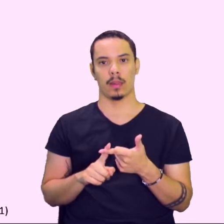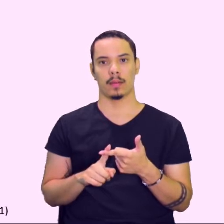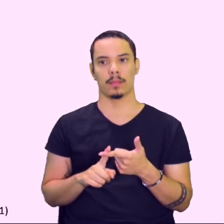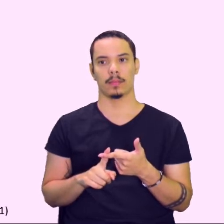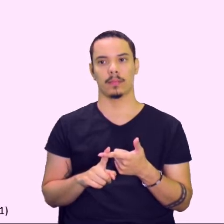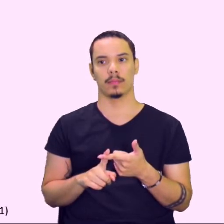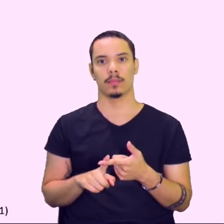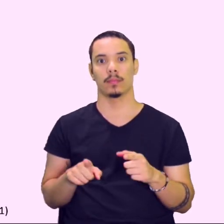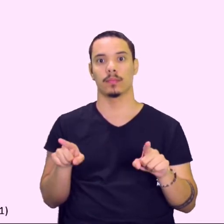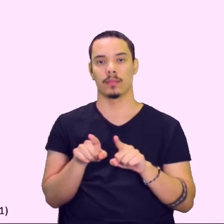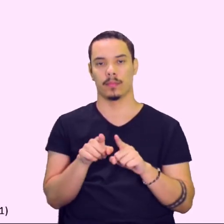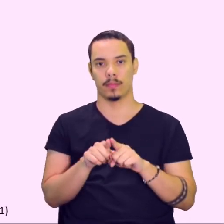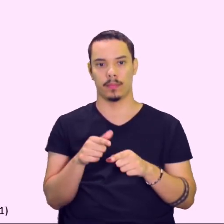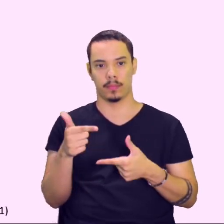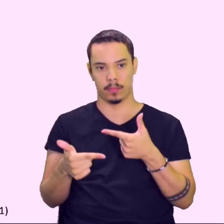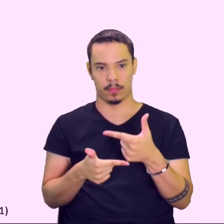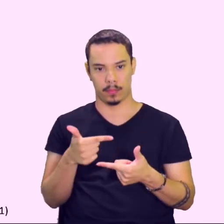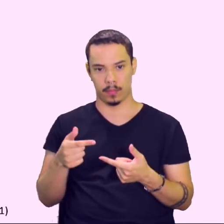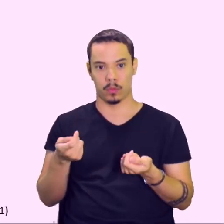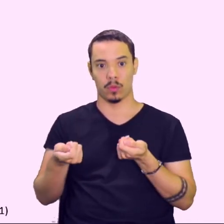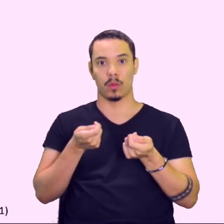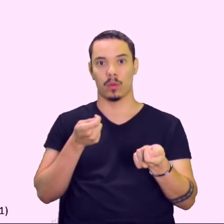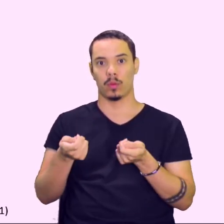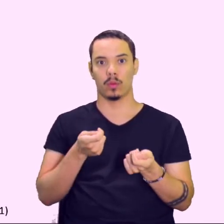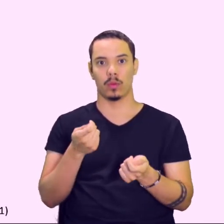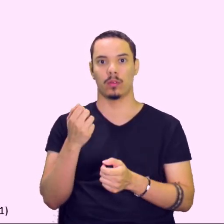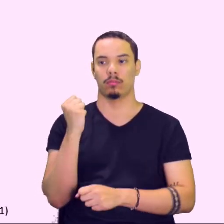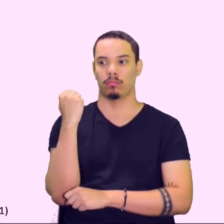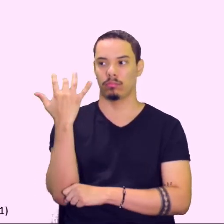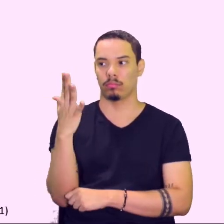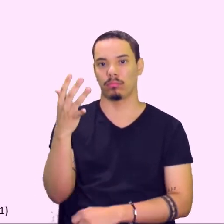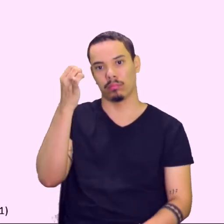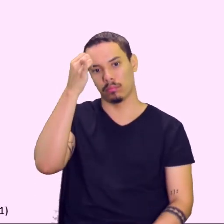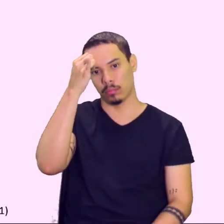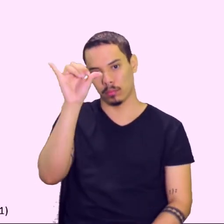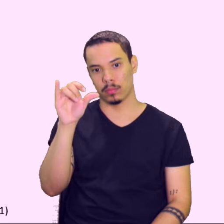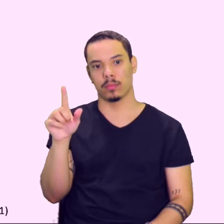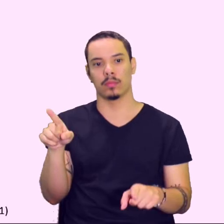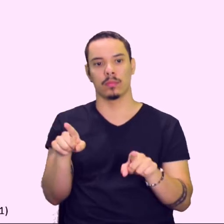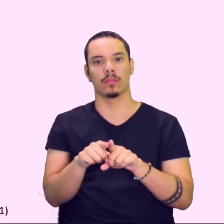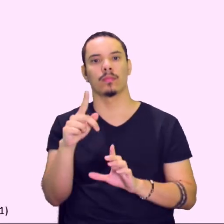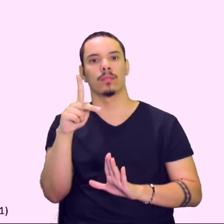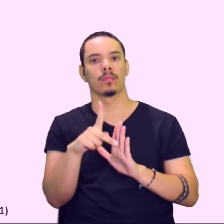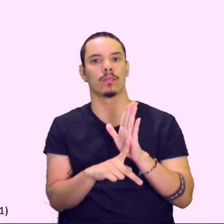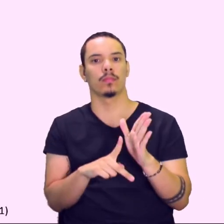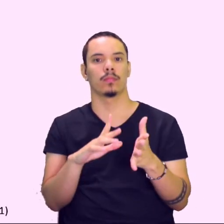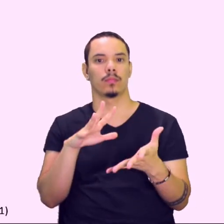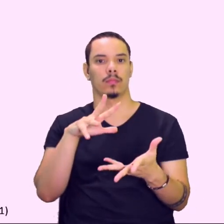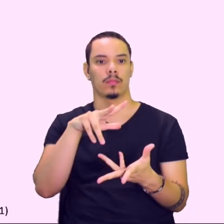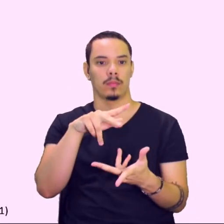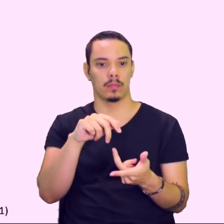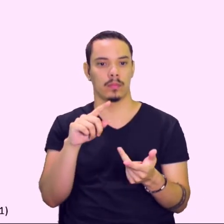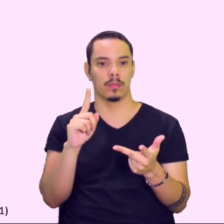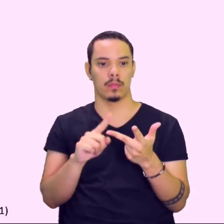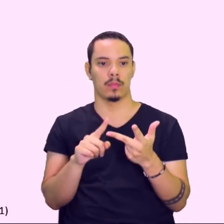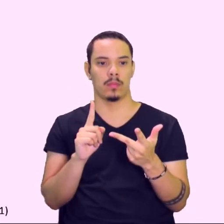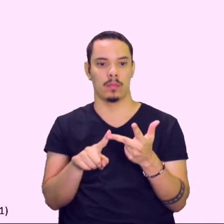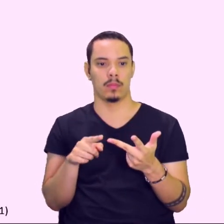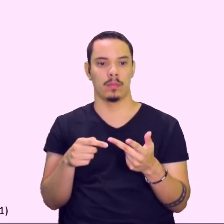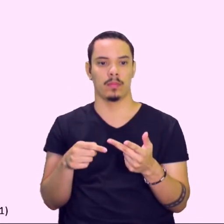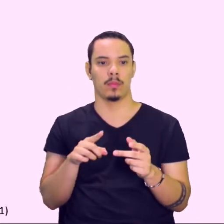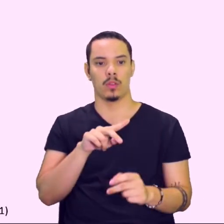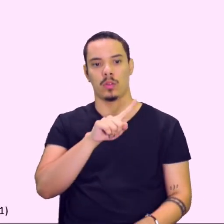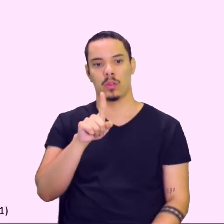Outra trabalho que é feito pelo CIVAM é o controle de desmatamento, o planejamento urbano, o zoneamento